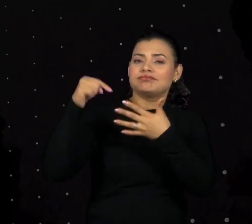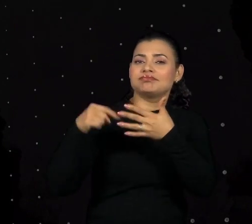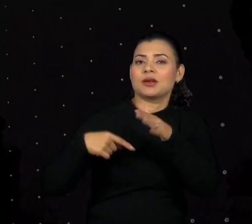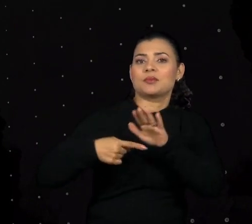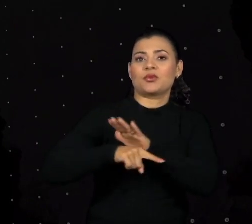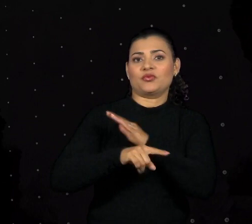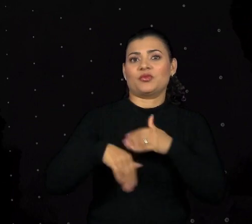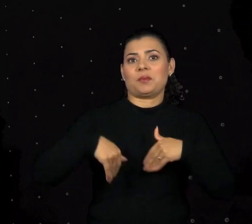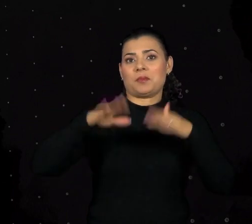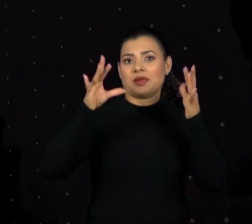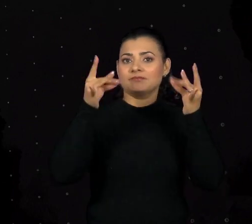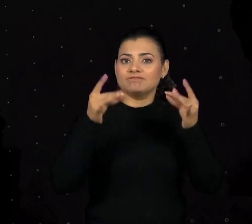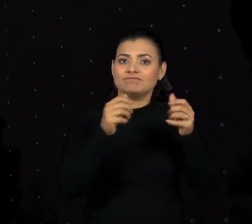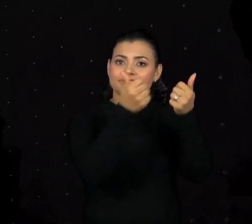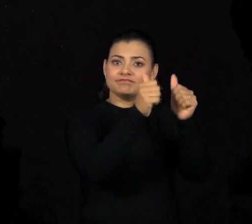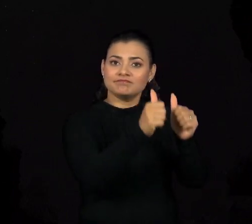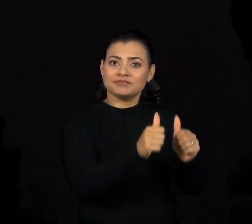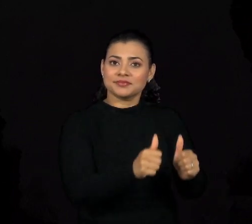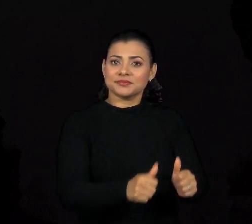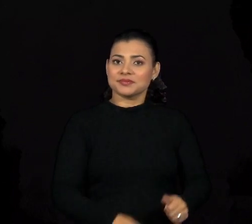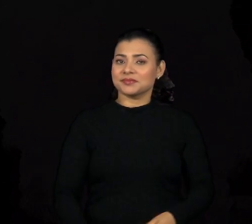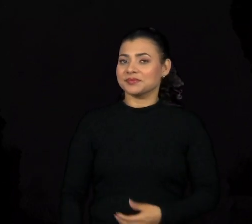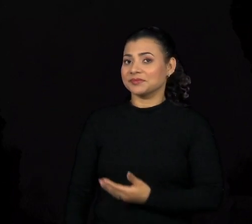um minuto.